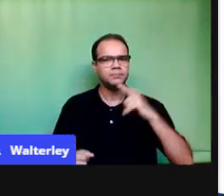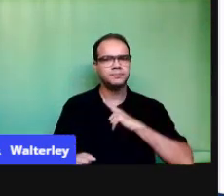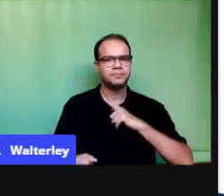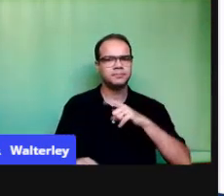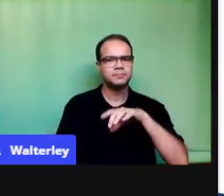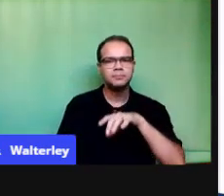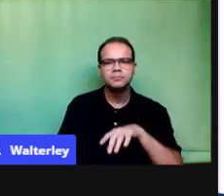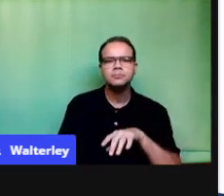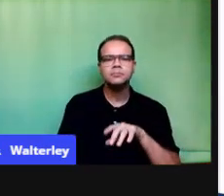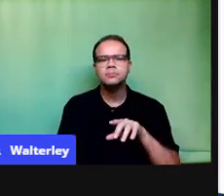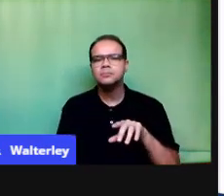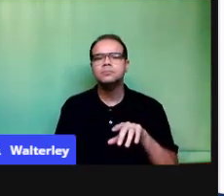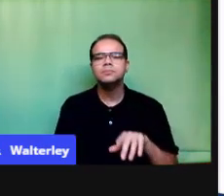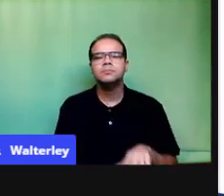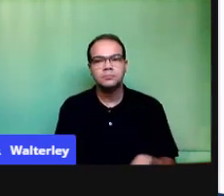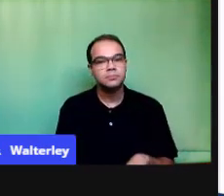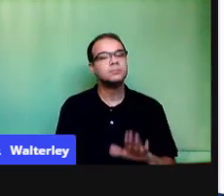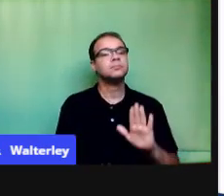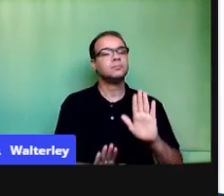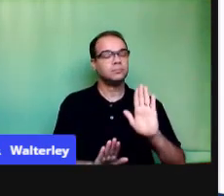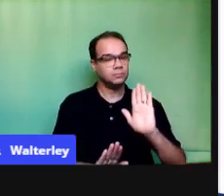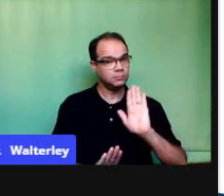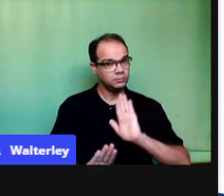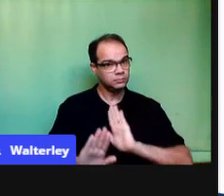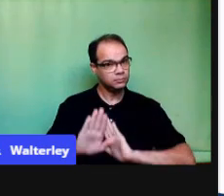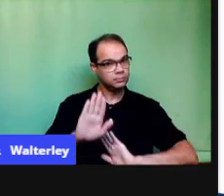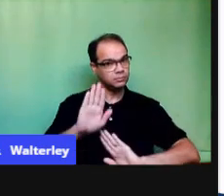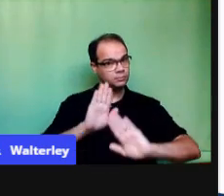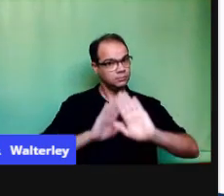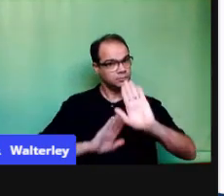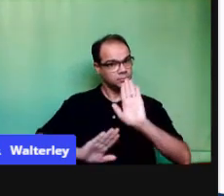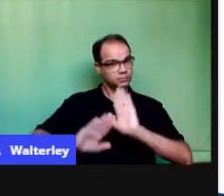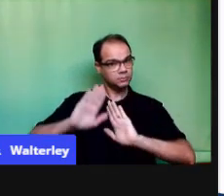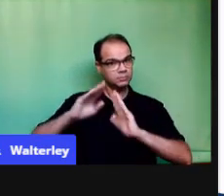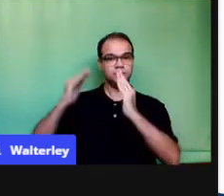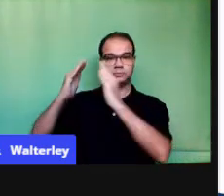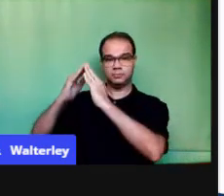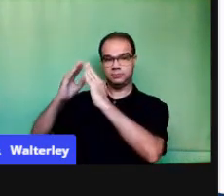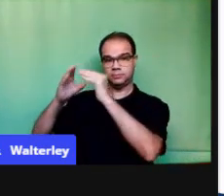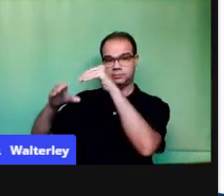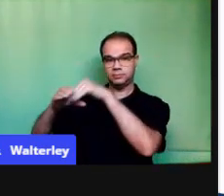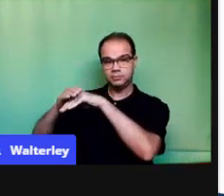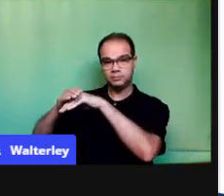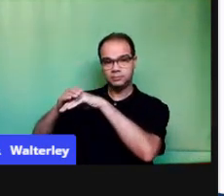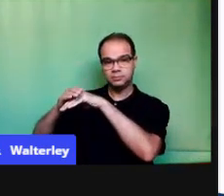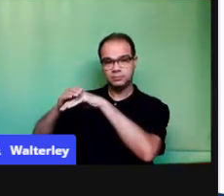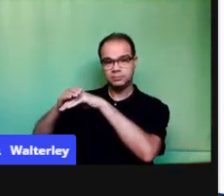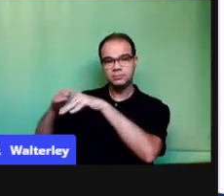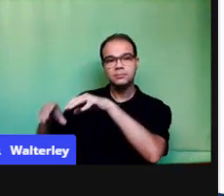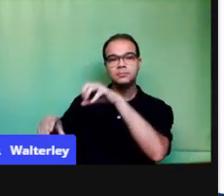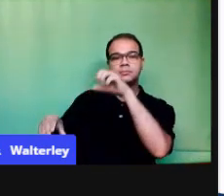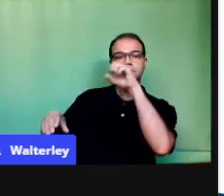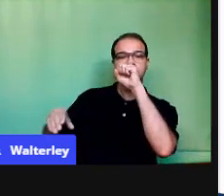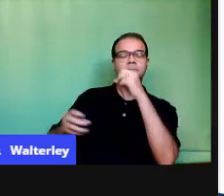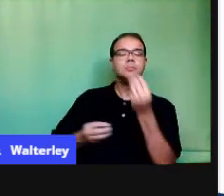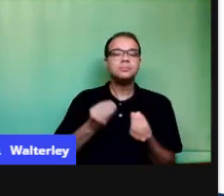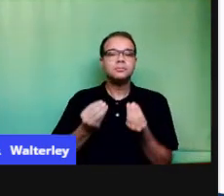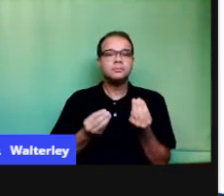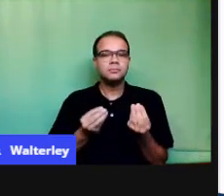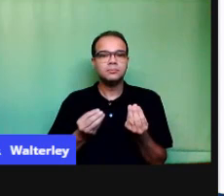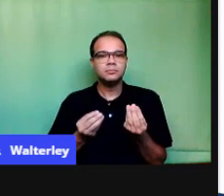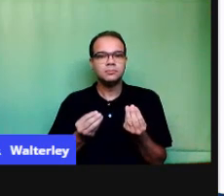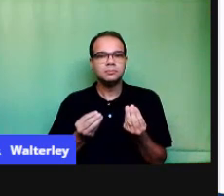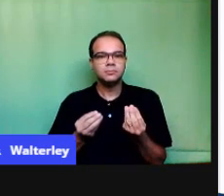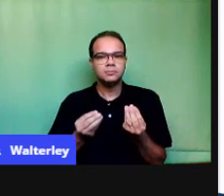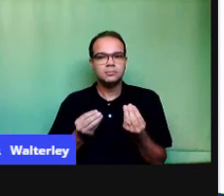gente precisa fazer? Tomar muito cuidado com os odores na nossa casa. A primeira coisa que a gente tem que pensar é assim, gato não é um